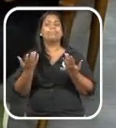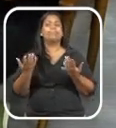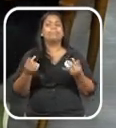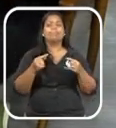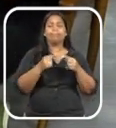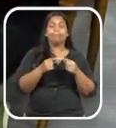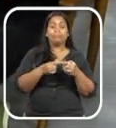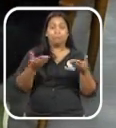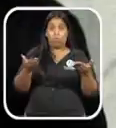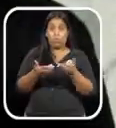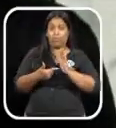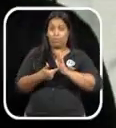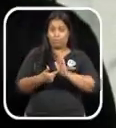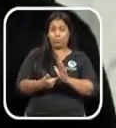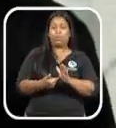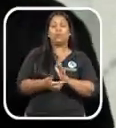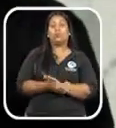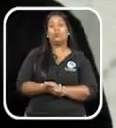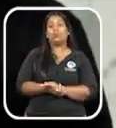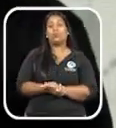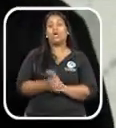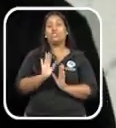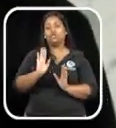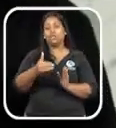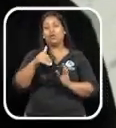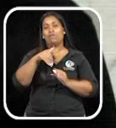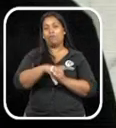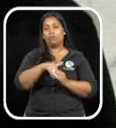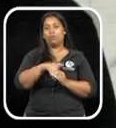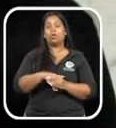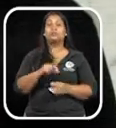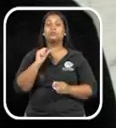votado, que são as emendas impositivas, que também